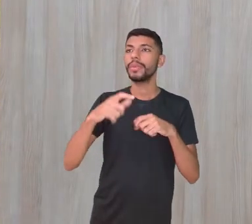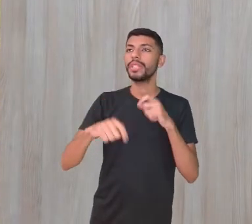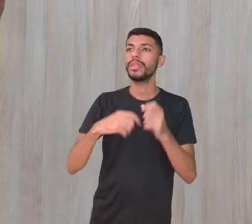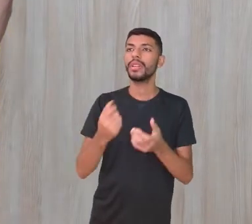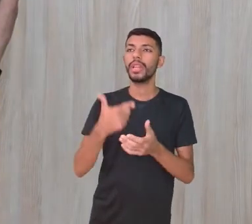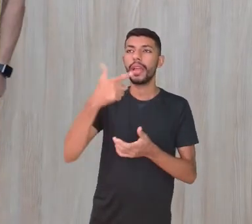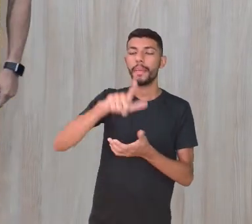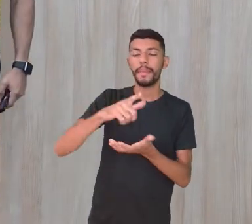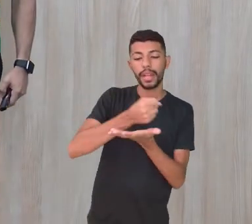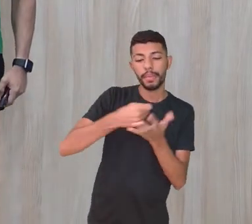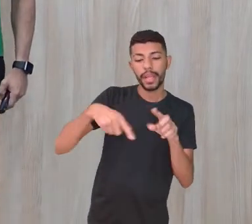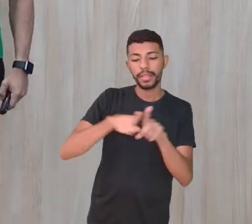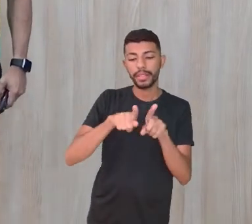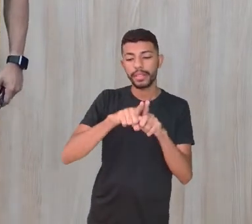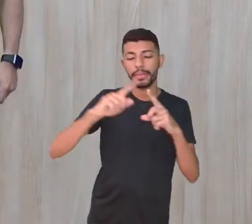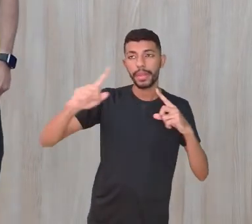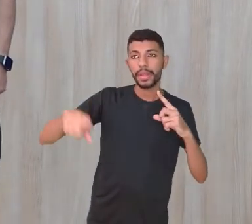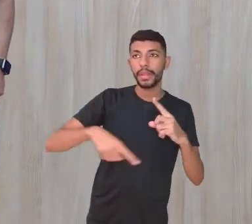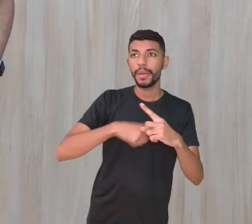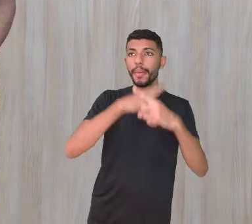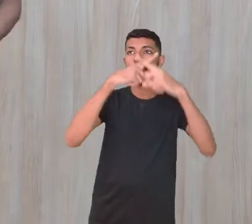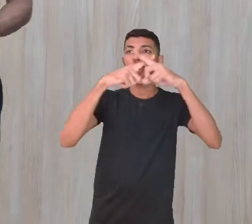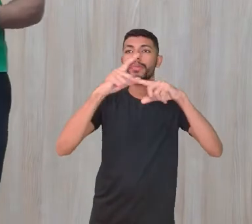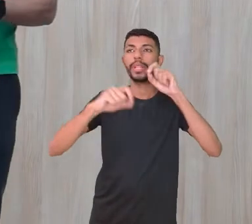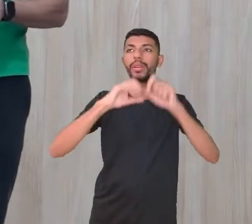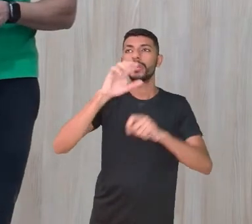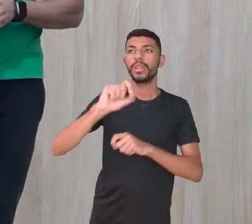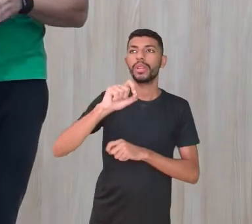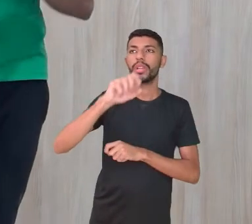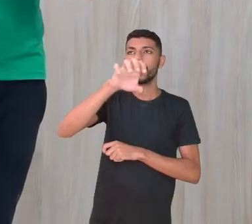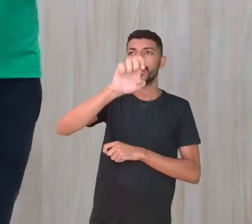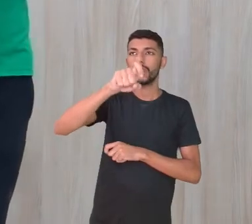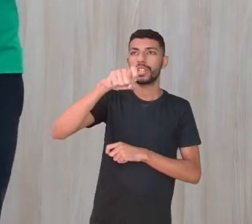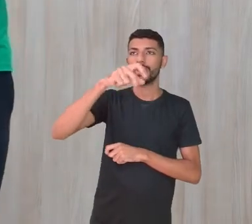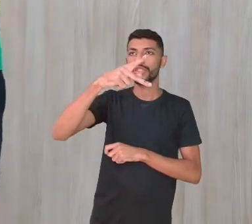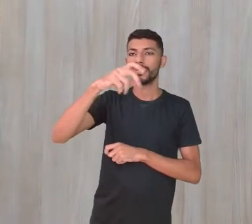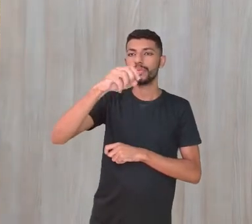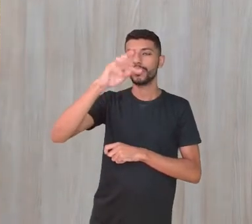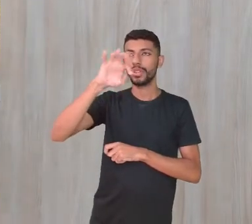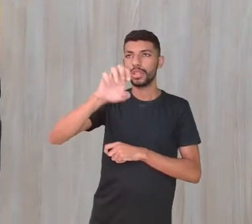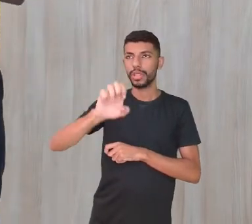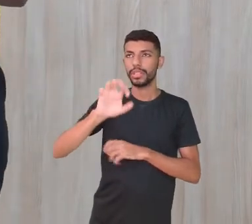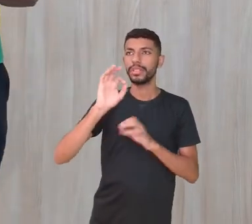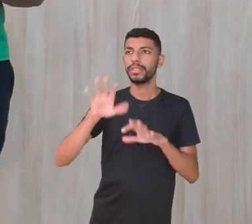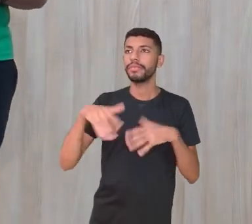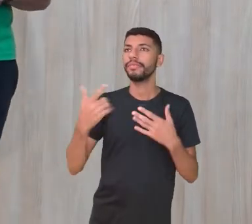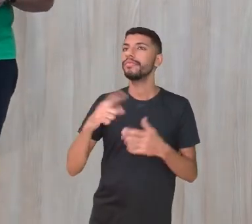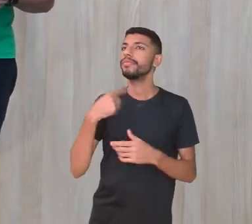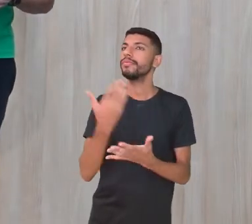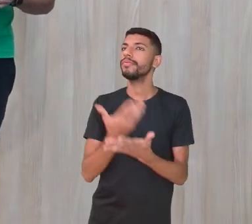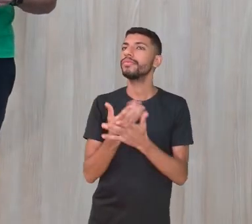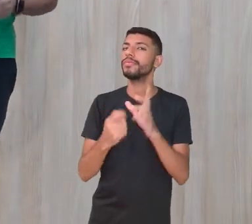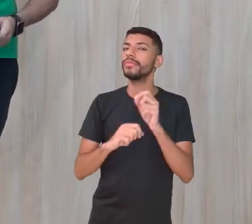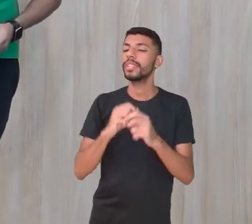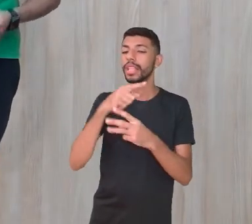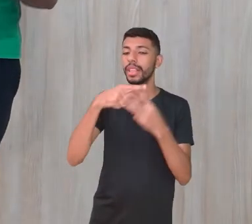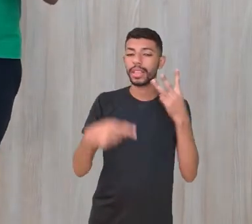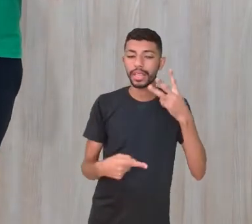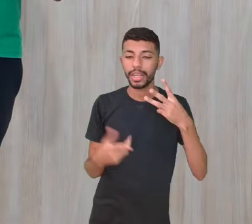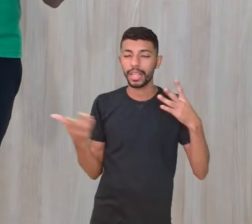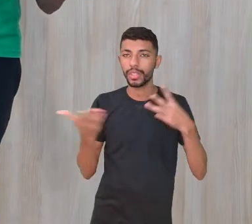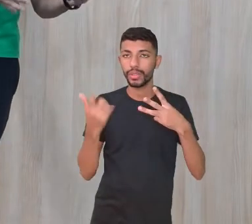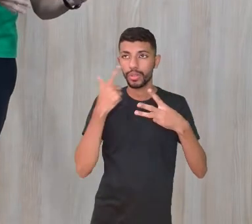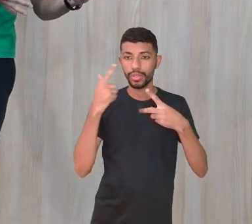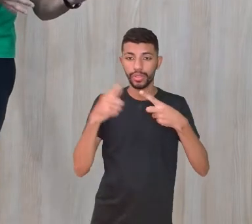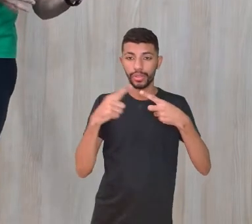multiplicar os expoentes, certo? Então, a gente viu aí 3 propriedades na nossa aula de hoje, certo?